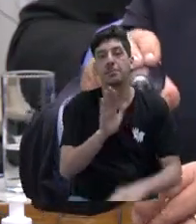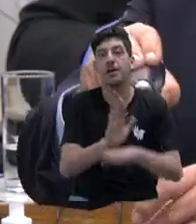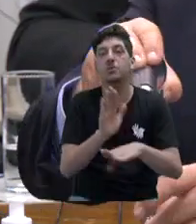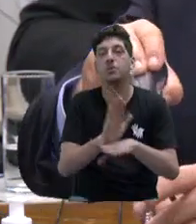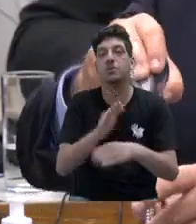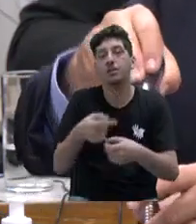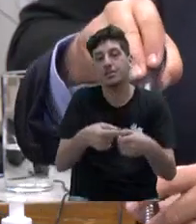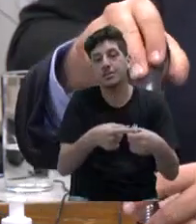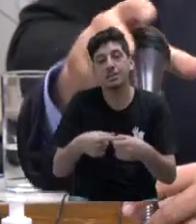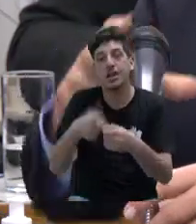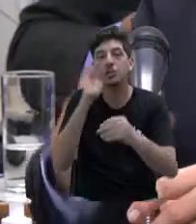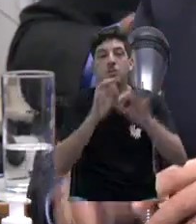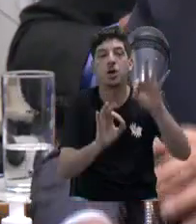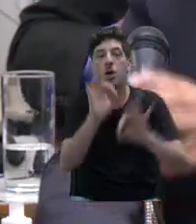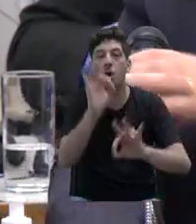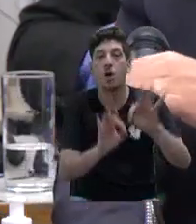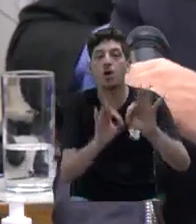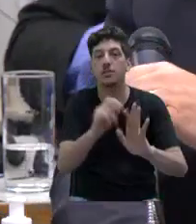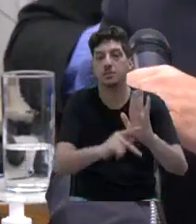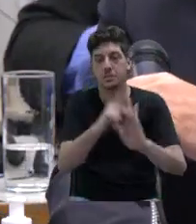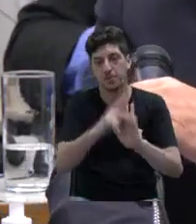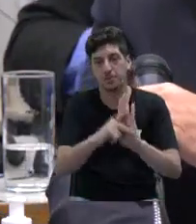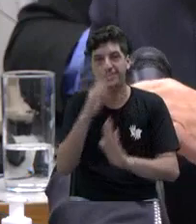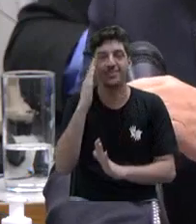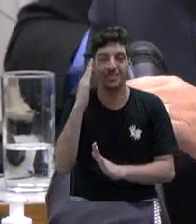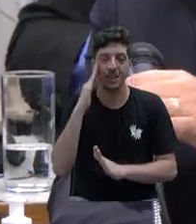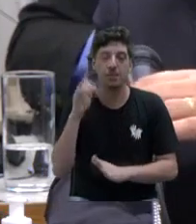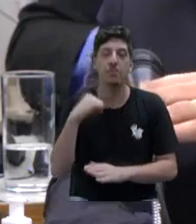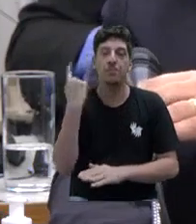seus projetos. Do mesmo jeito, nós aí